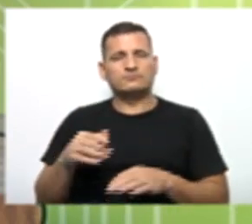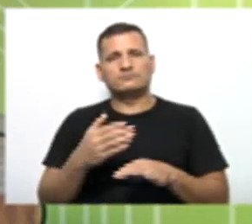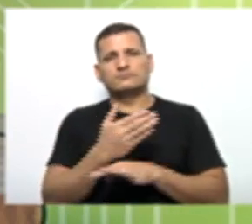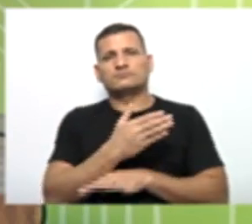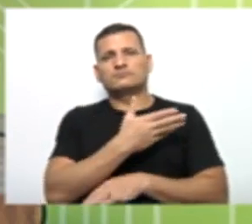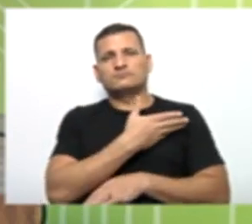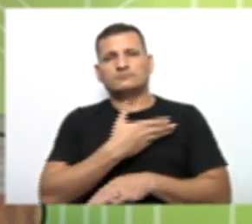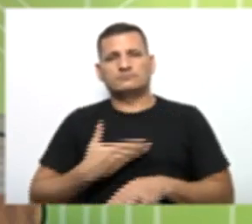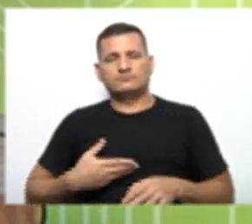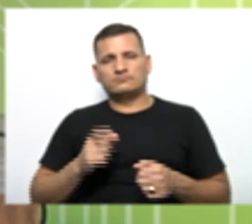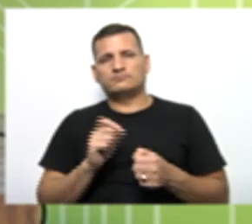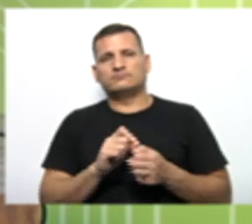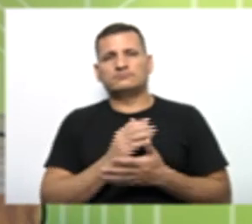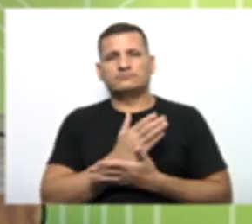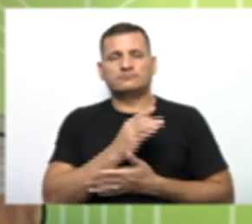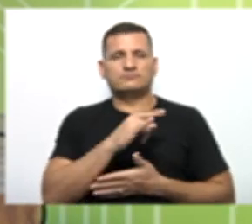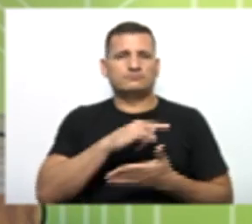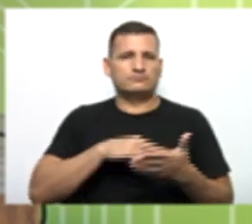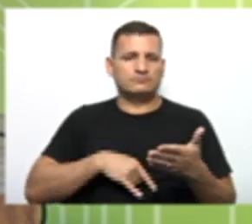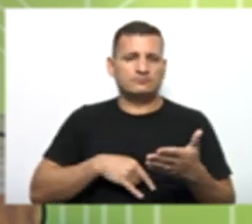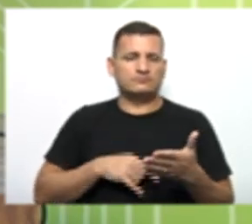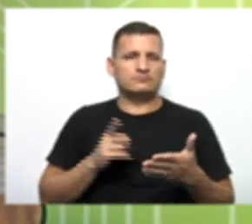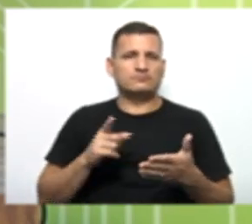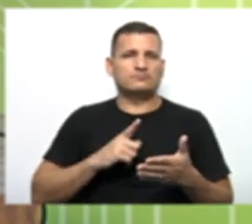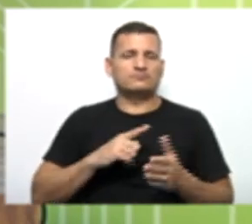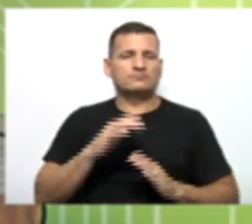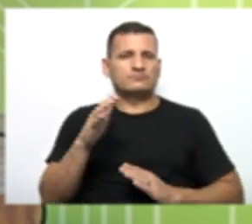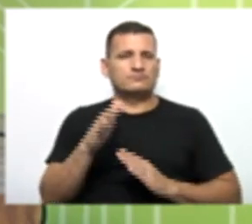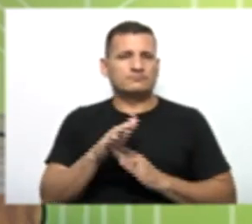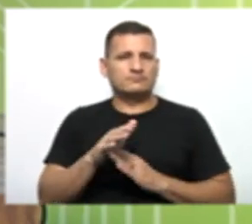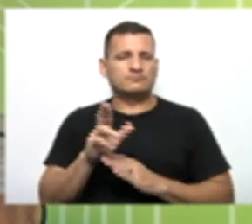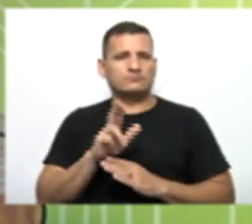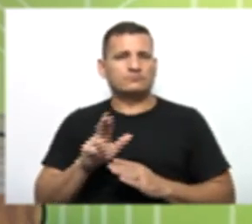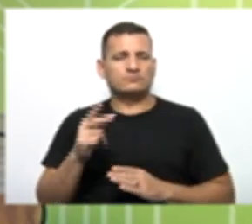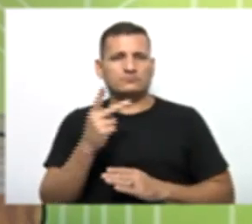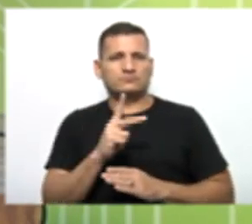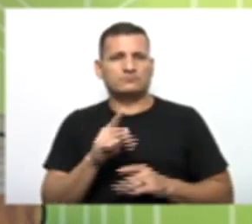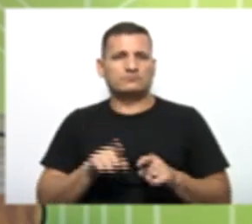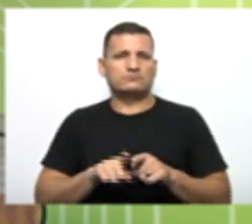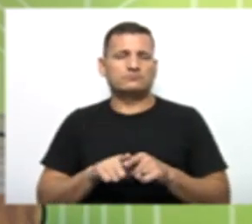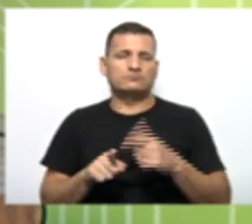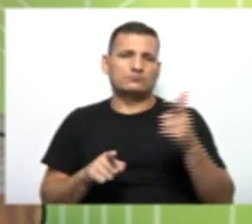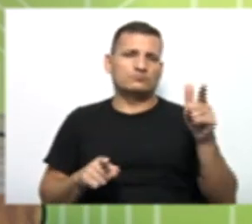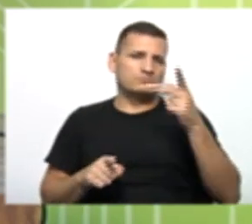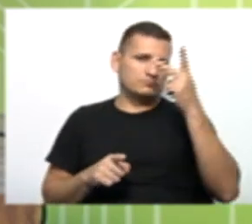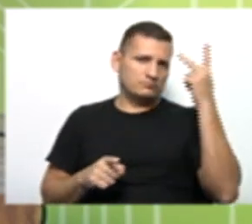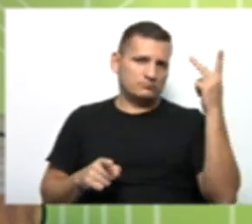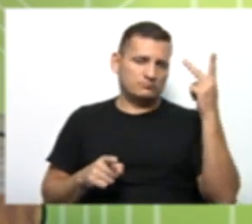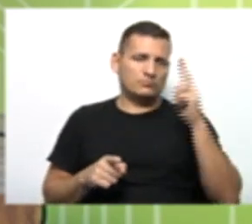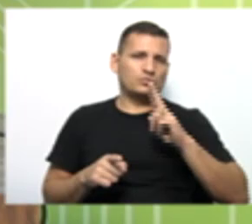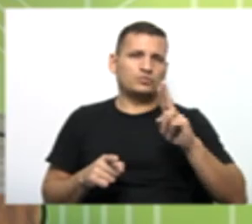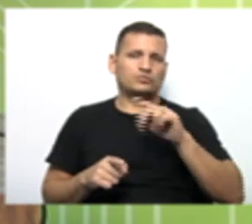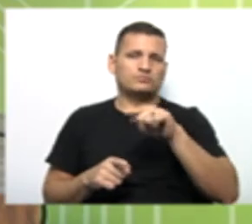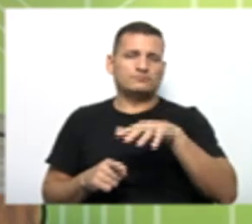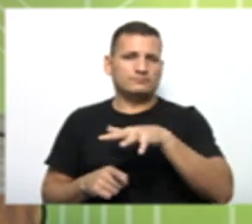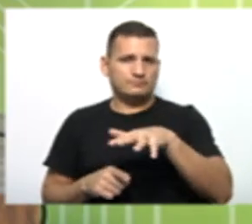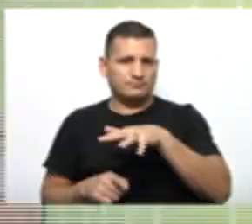público, faz alguns documentos e ela restringe o uso dela mesma e de outras pessoas para o uso daquela